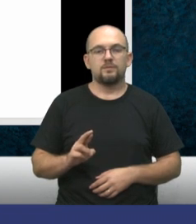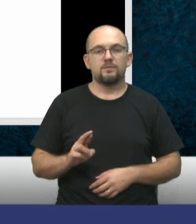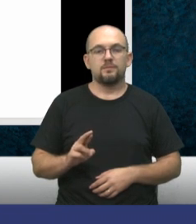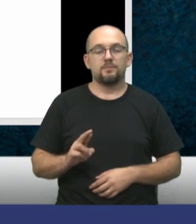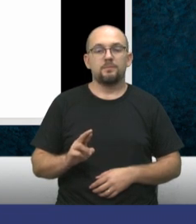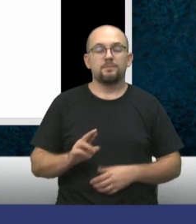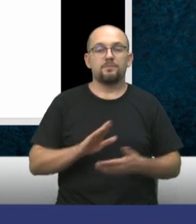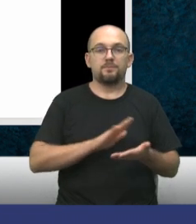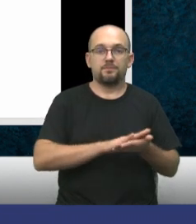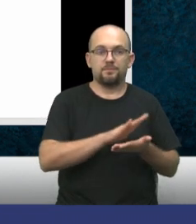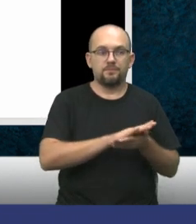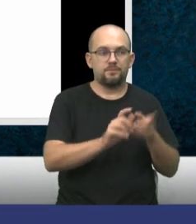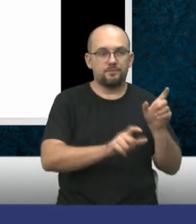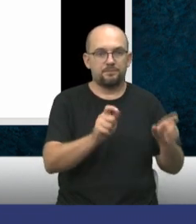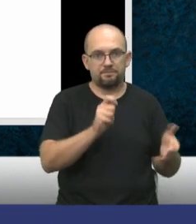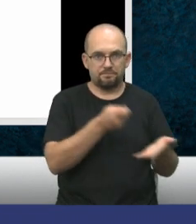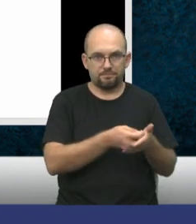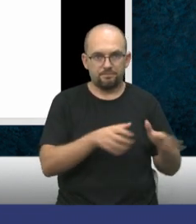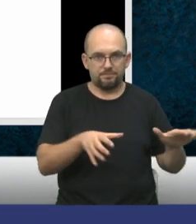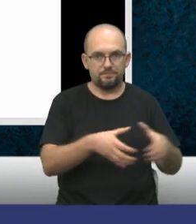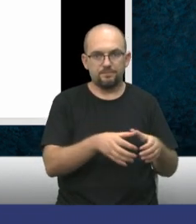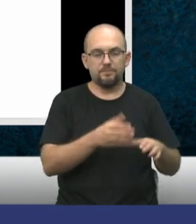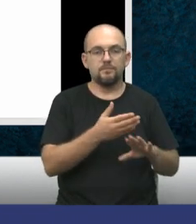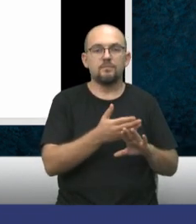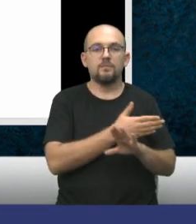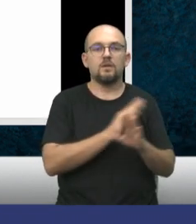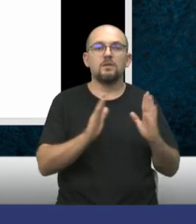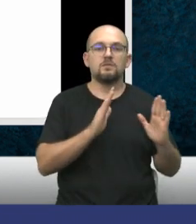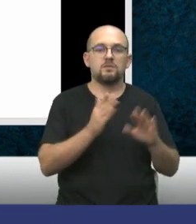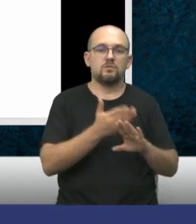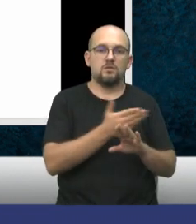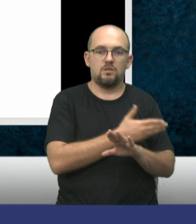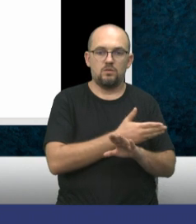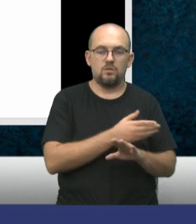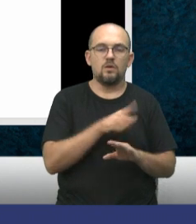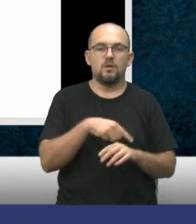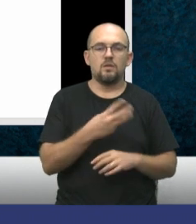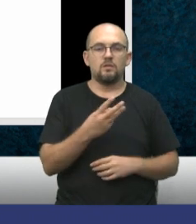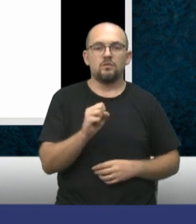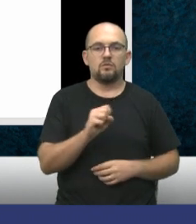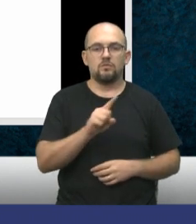As despesas de pessoal no exercício anterior foi de